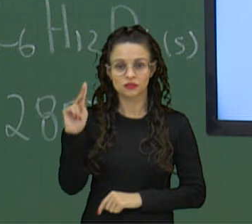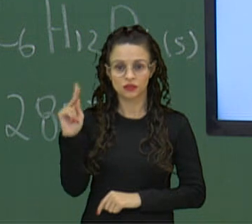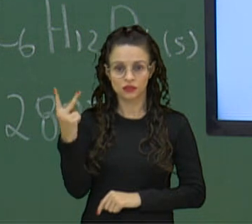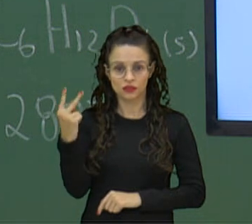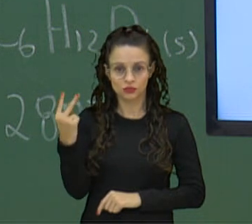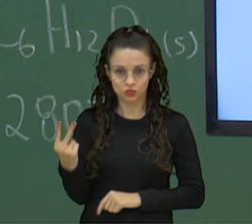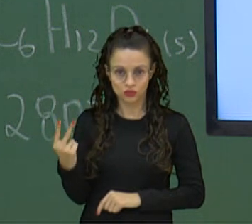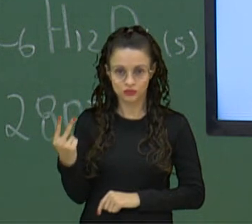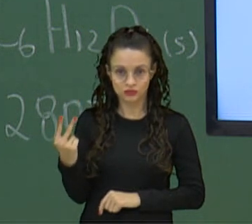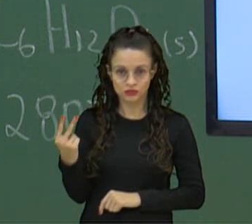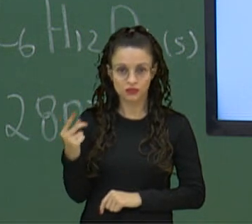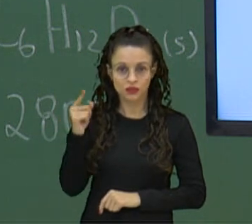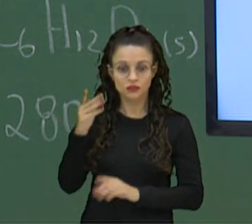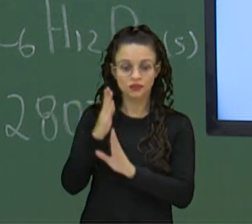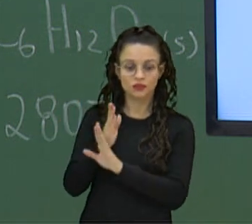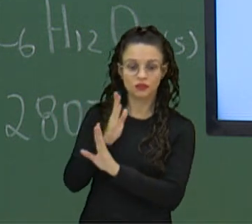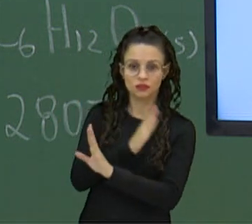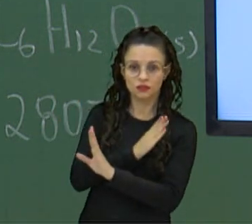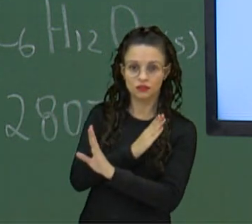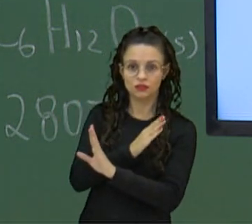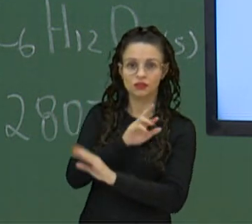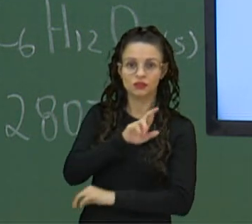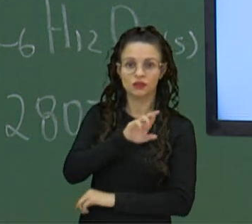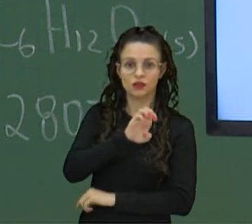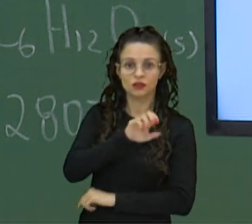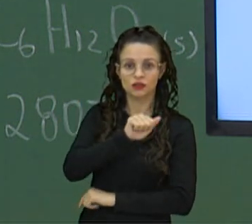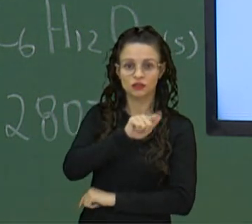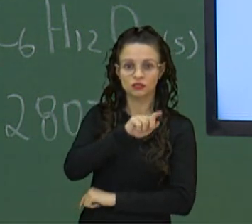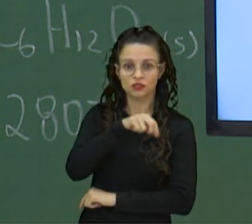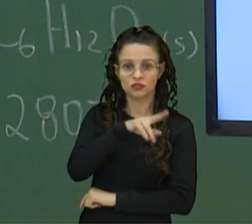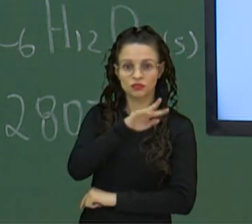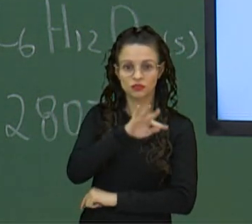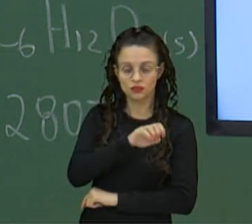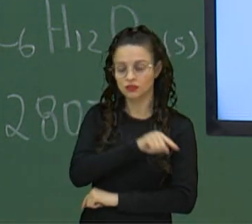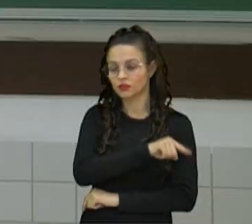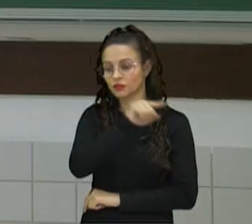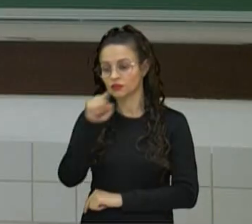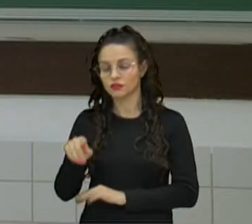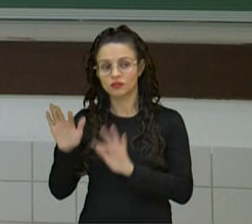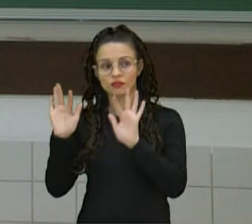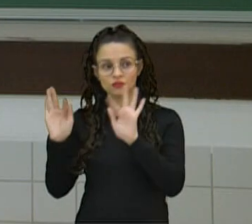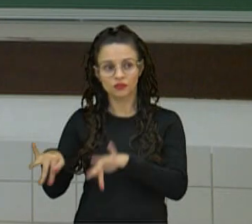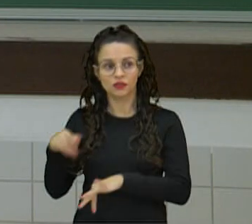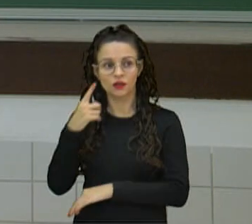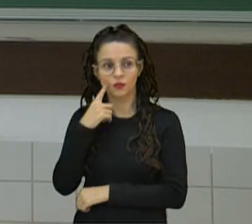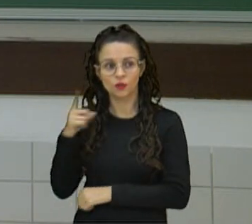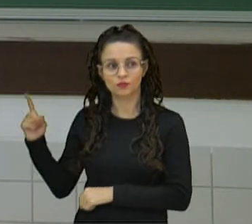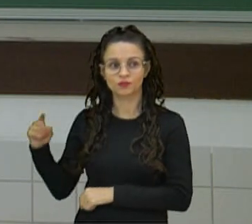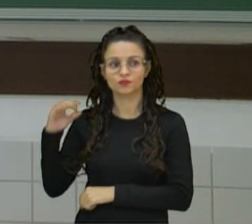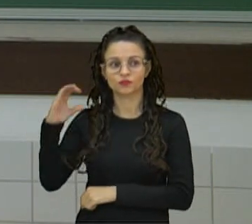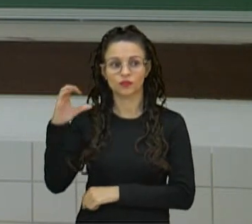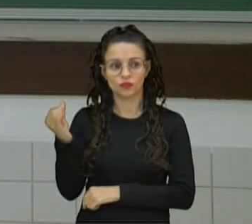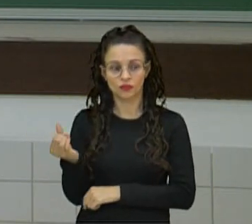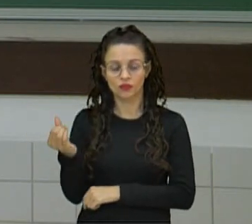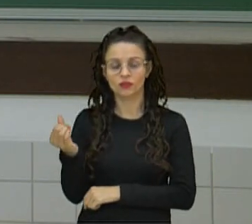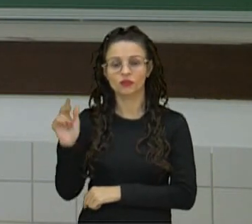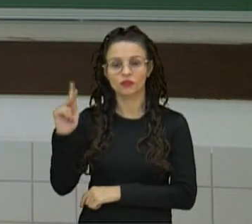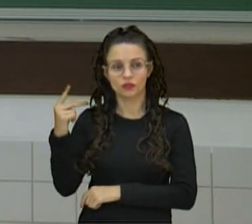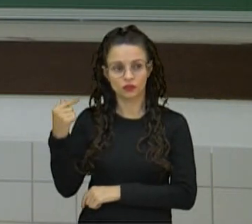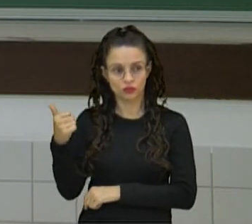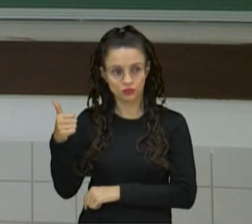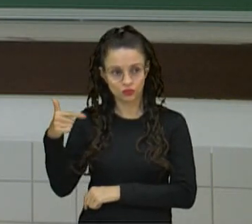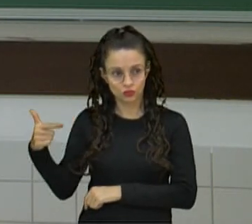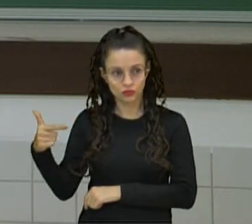esses são os meus reagentes, e o meu produto final é o C6H12O6, sólido, que é a